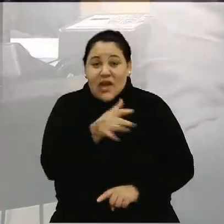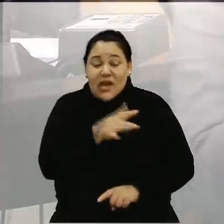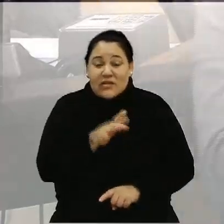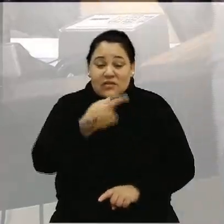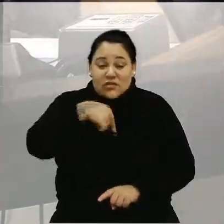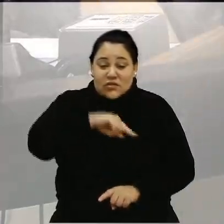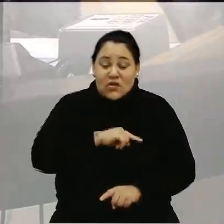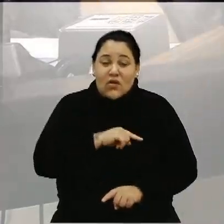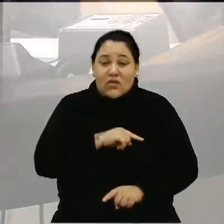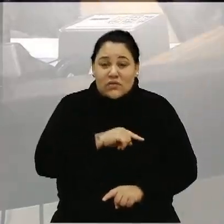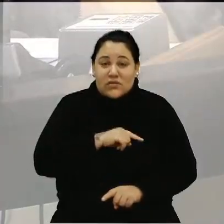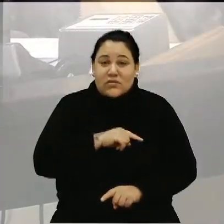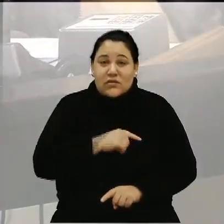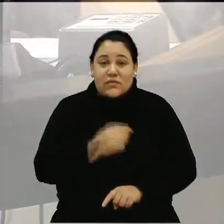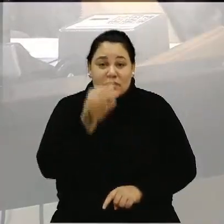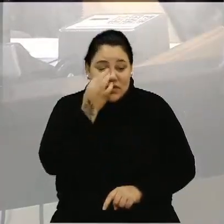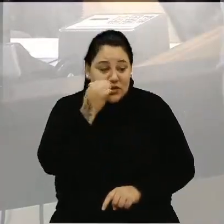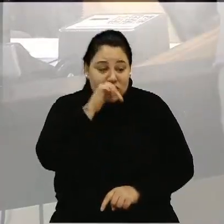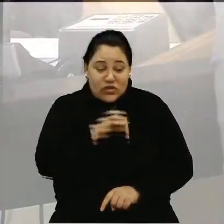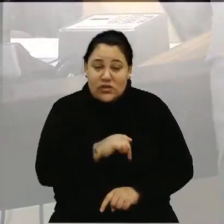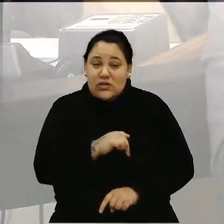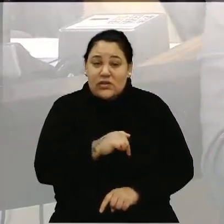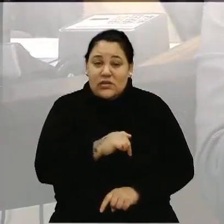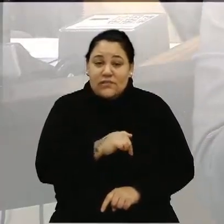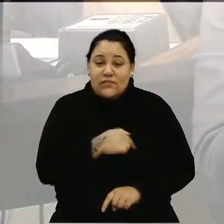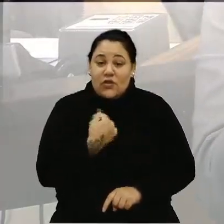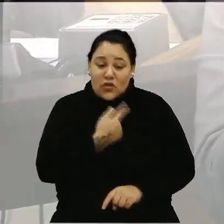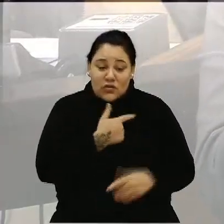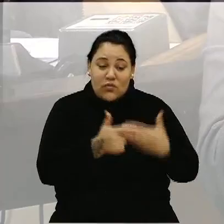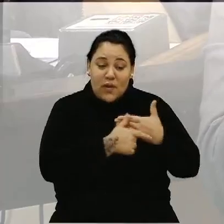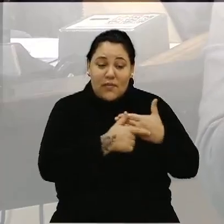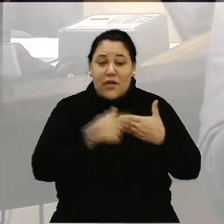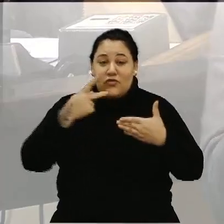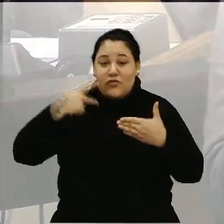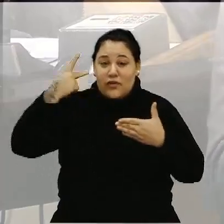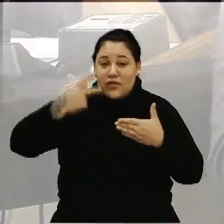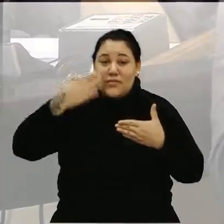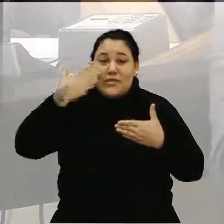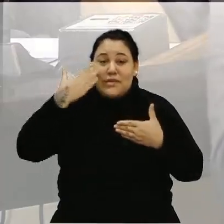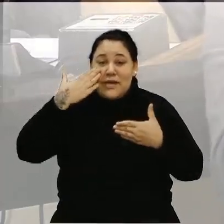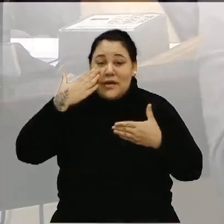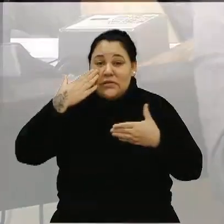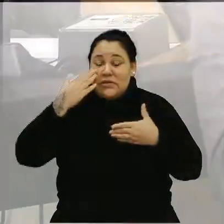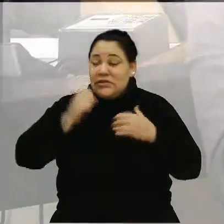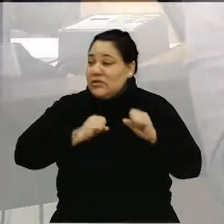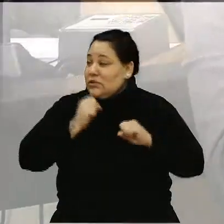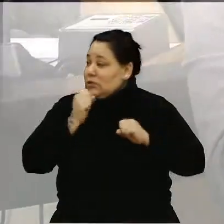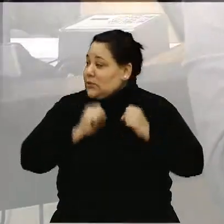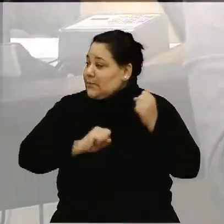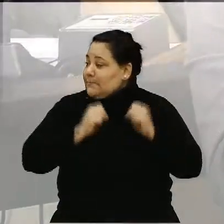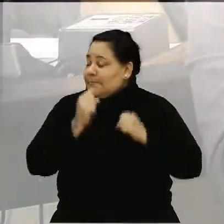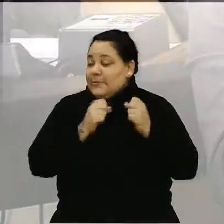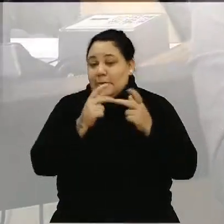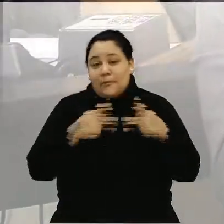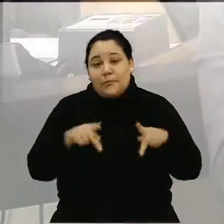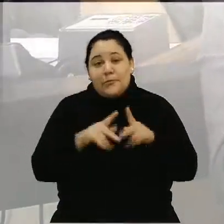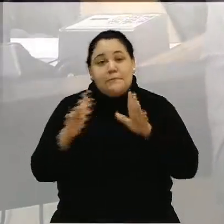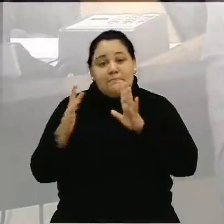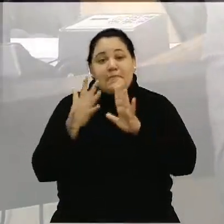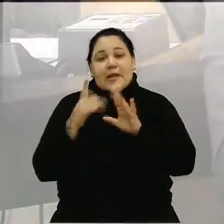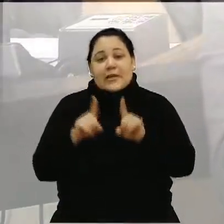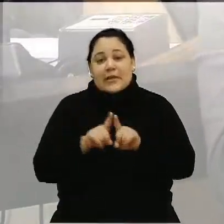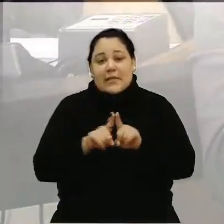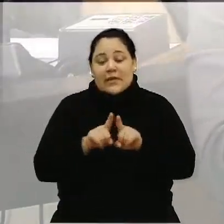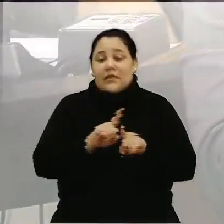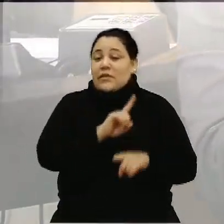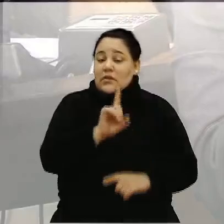nos colocar como pessoas públicas por saber a angústia que a população tem atravessado, não em